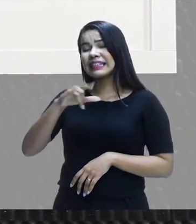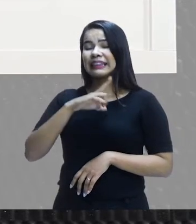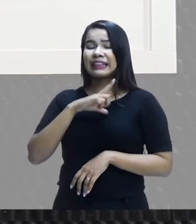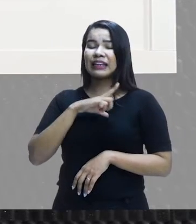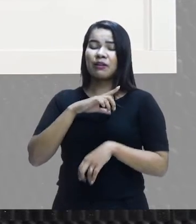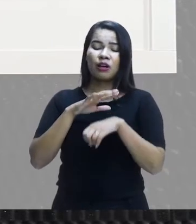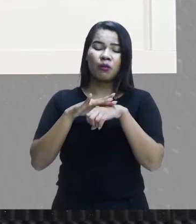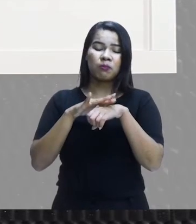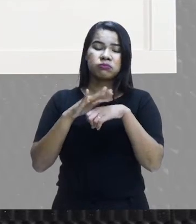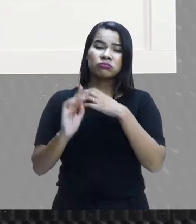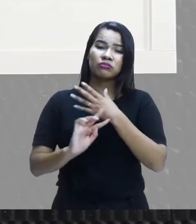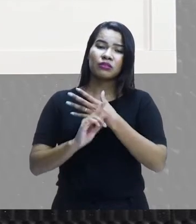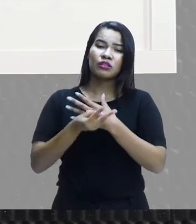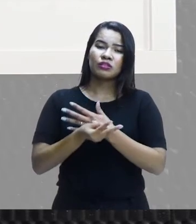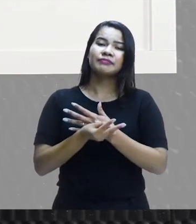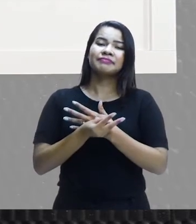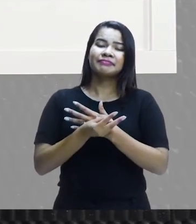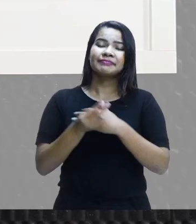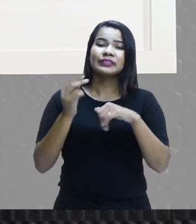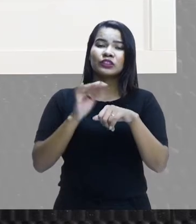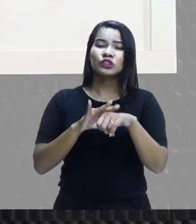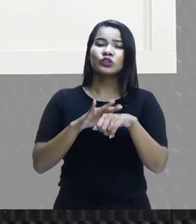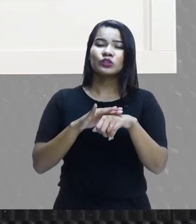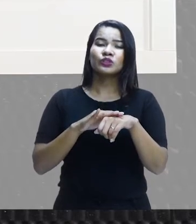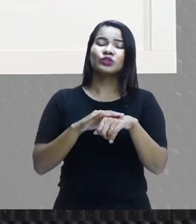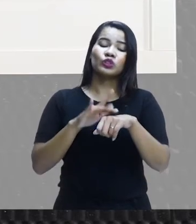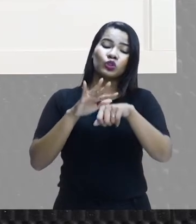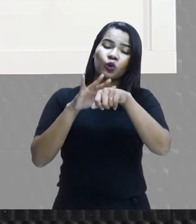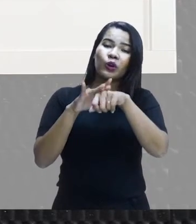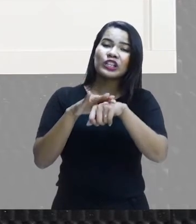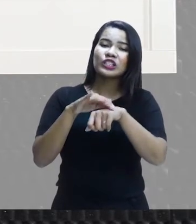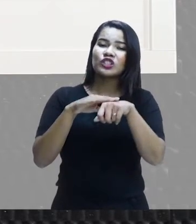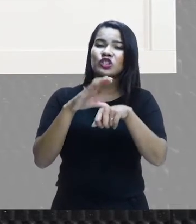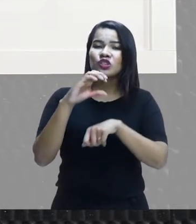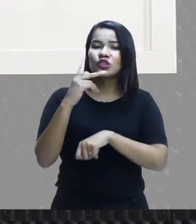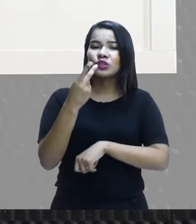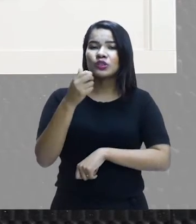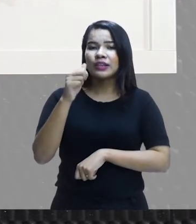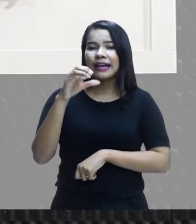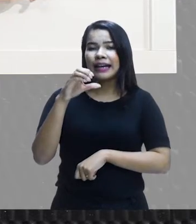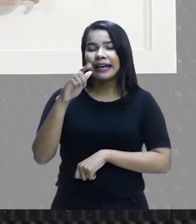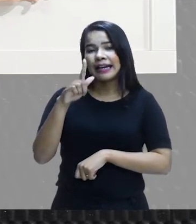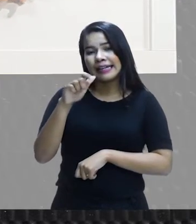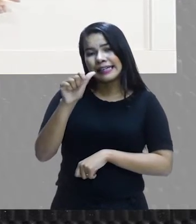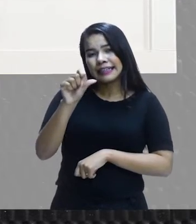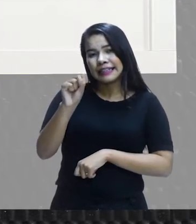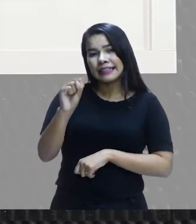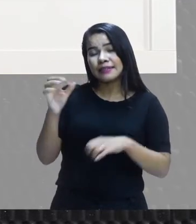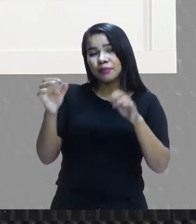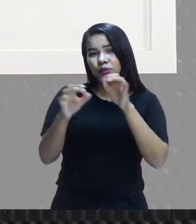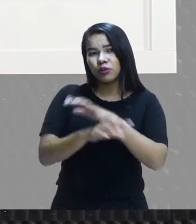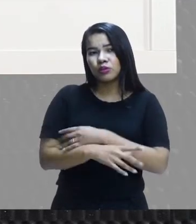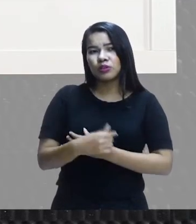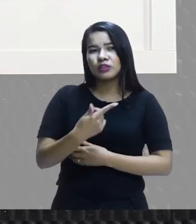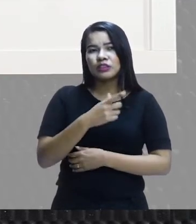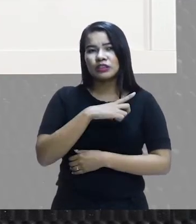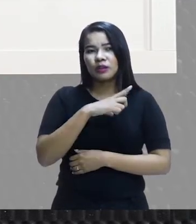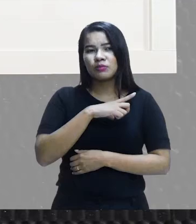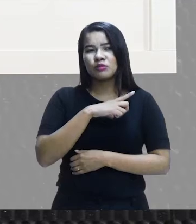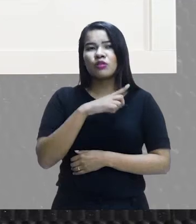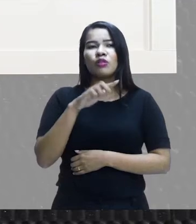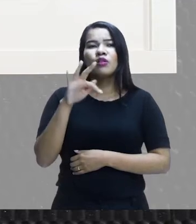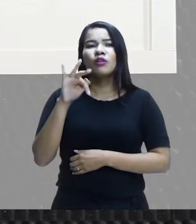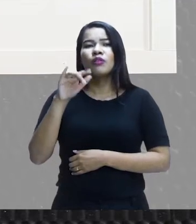moléstia de Chagas ou doença de Chagas, tá ok? E por último, nós temos o filo chamado de